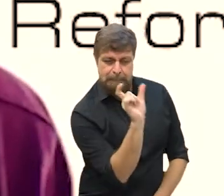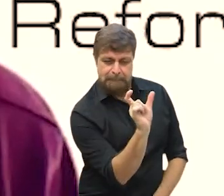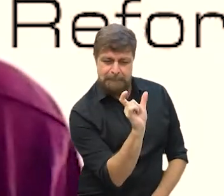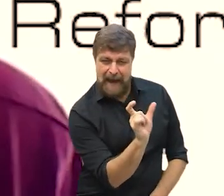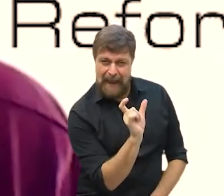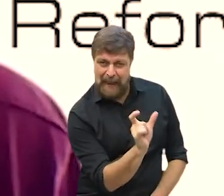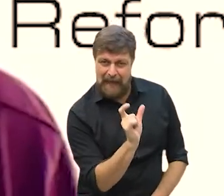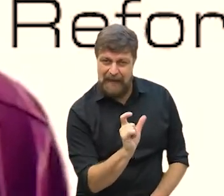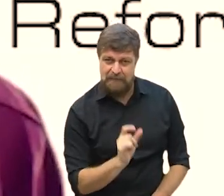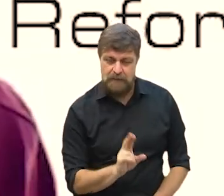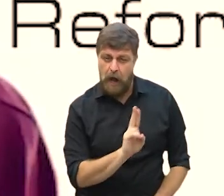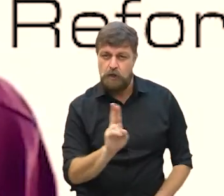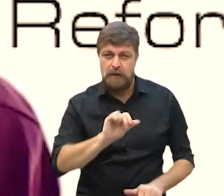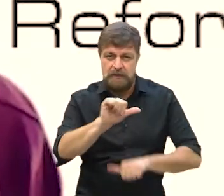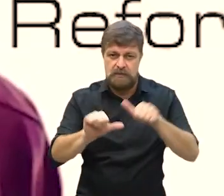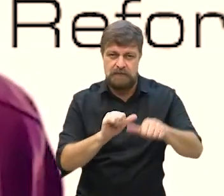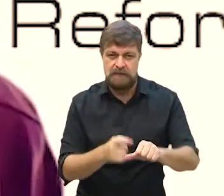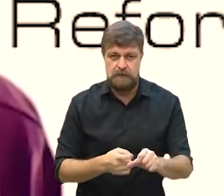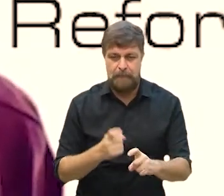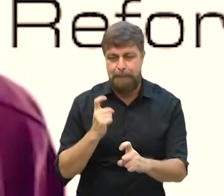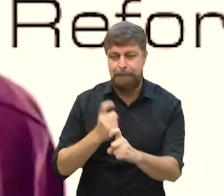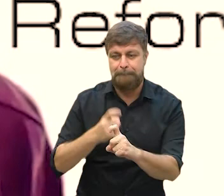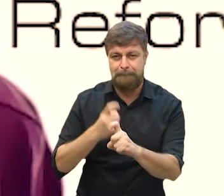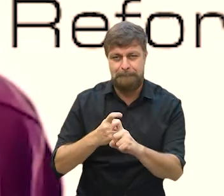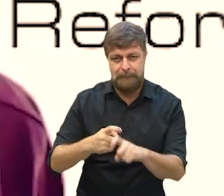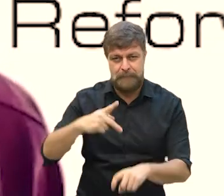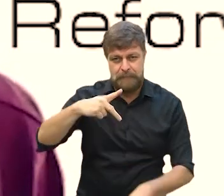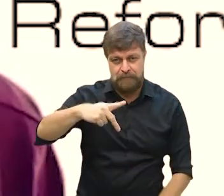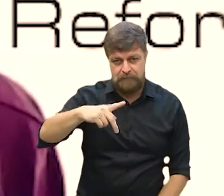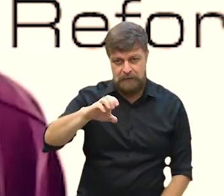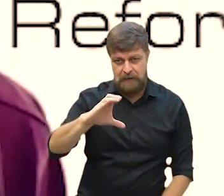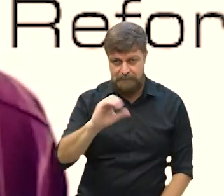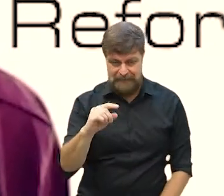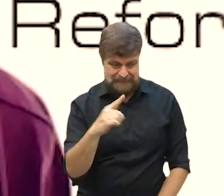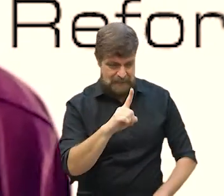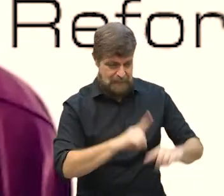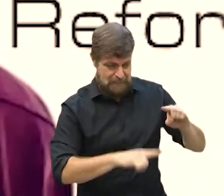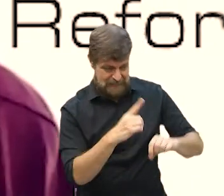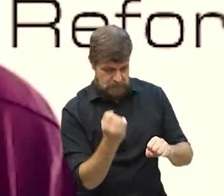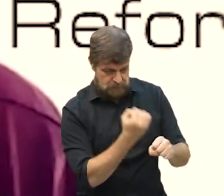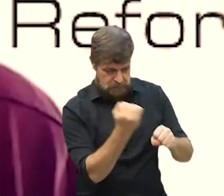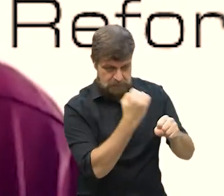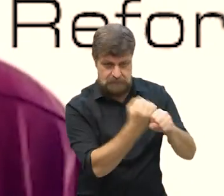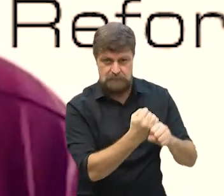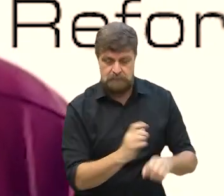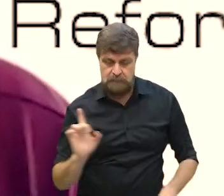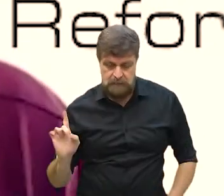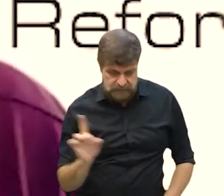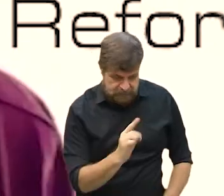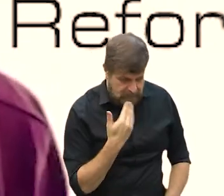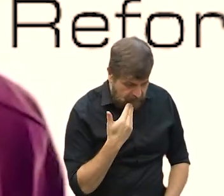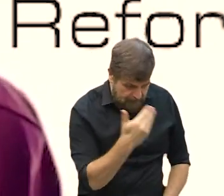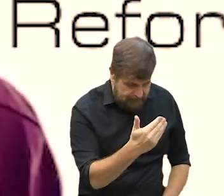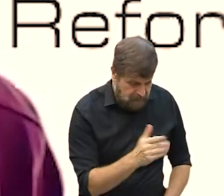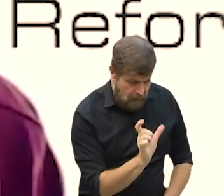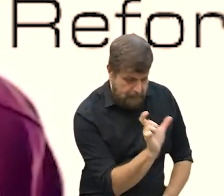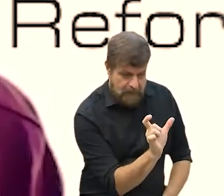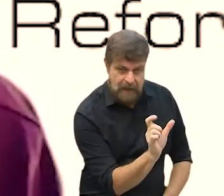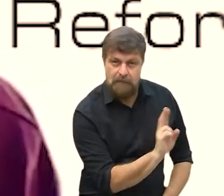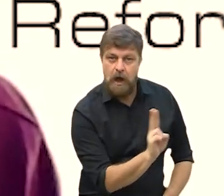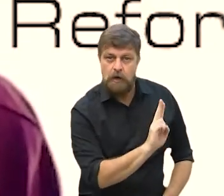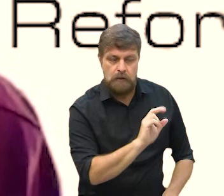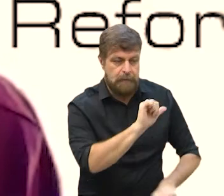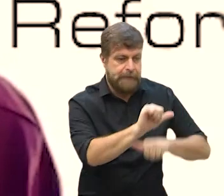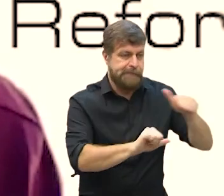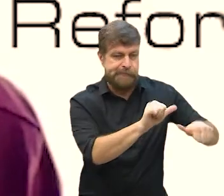nomenclatura básica, né? Você vai comprar uma peça numa loja de material para construção, aquela peça